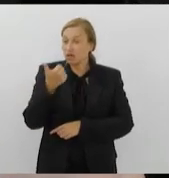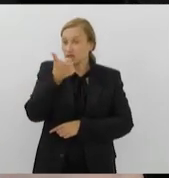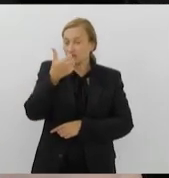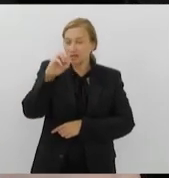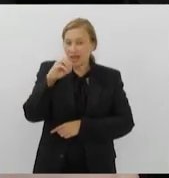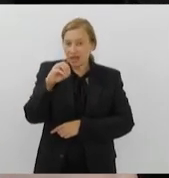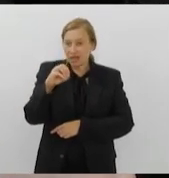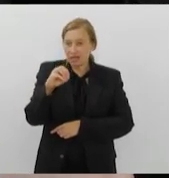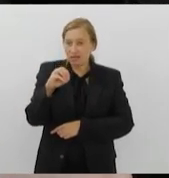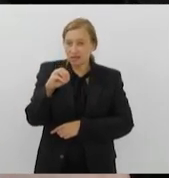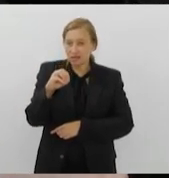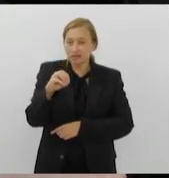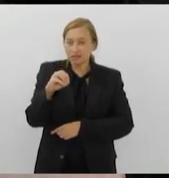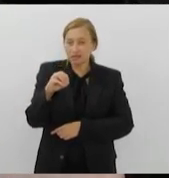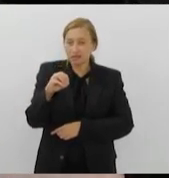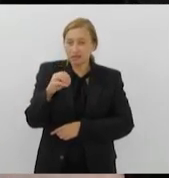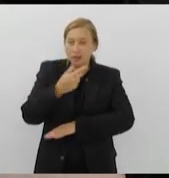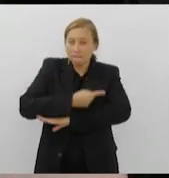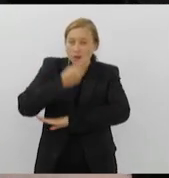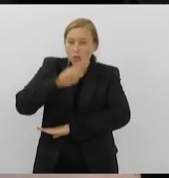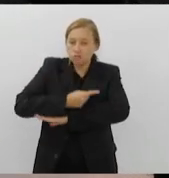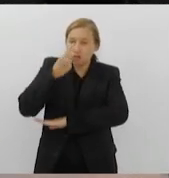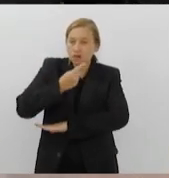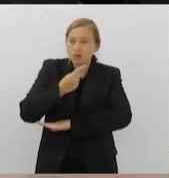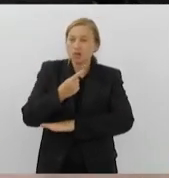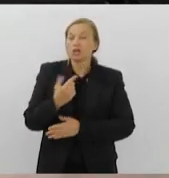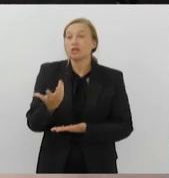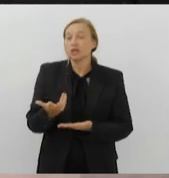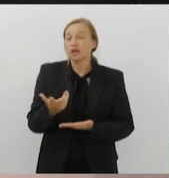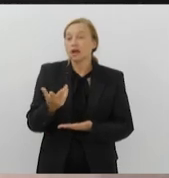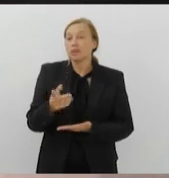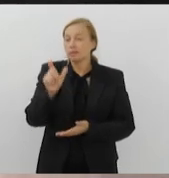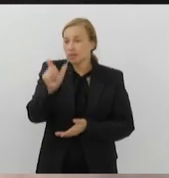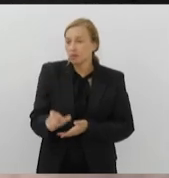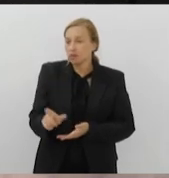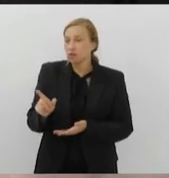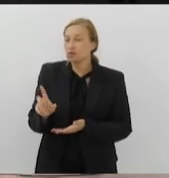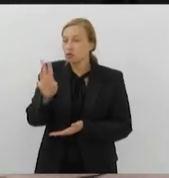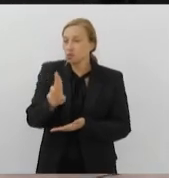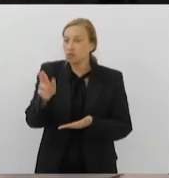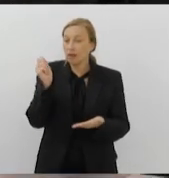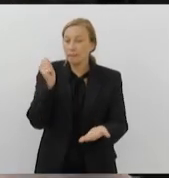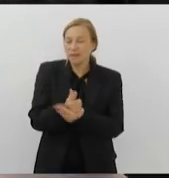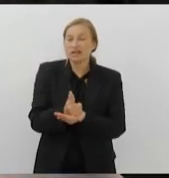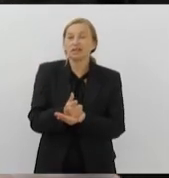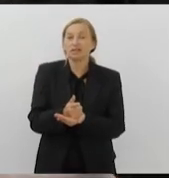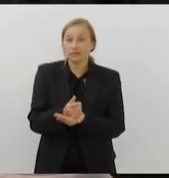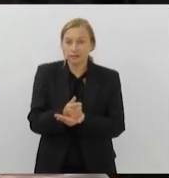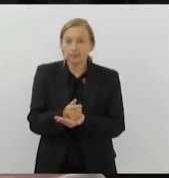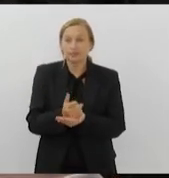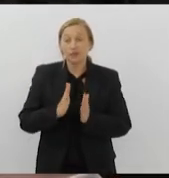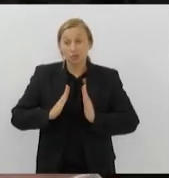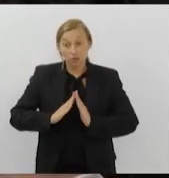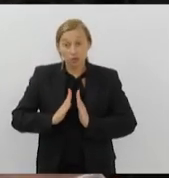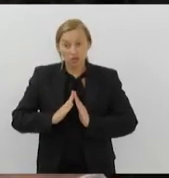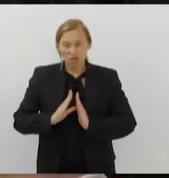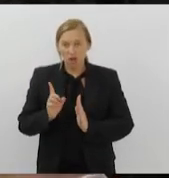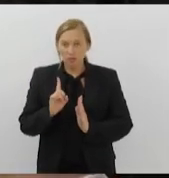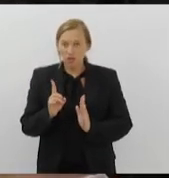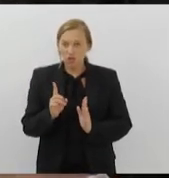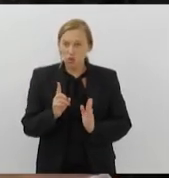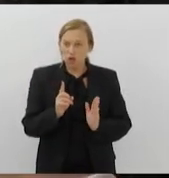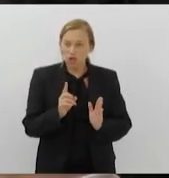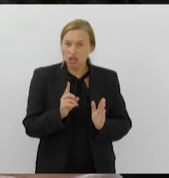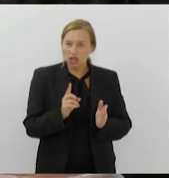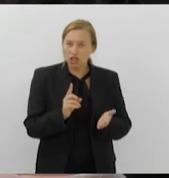pedágio. E é o consumidor, é o morador que paga essa conta. Não pense que é o fabricante.